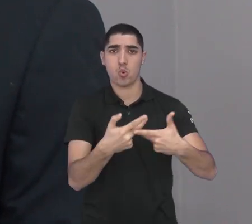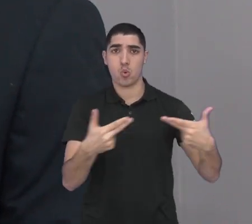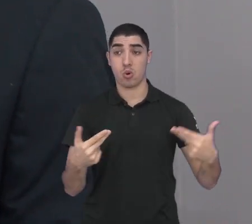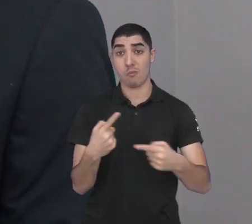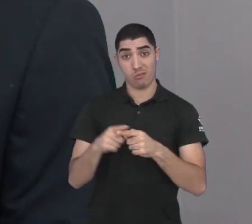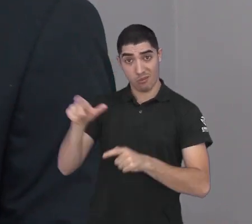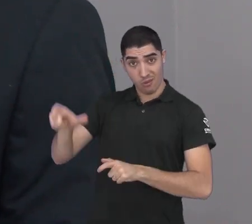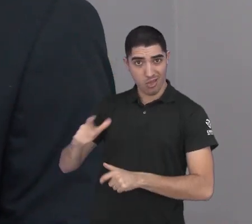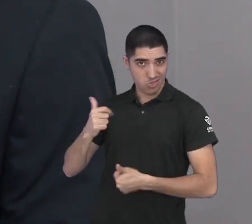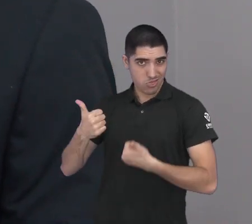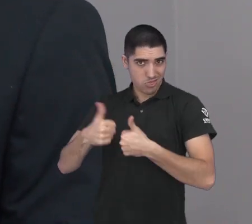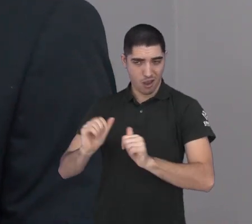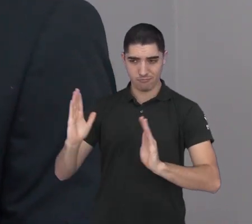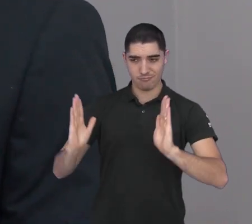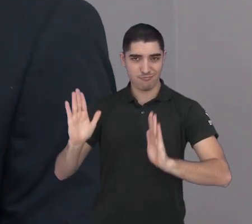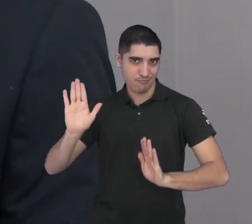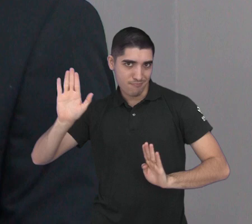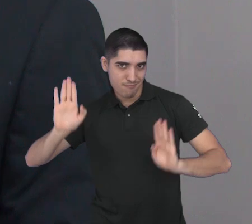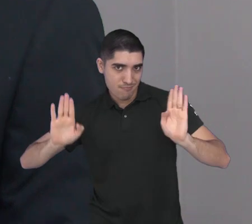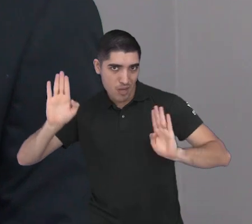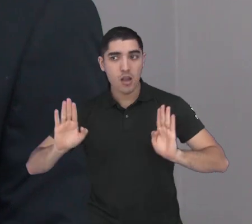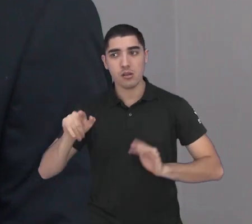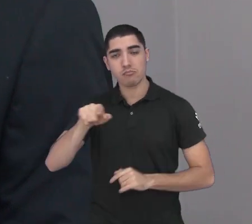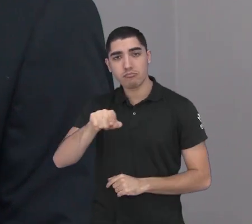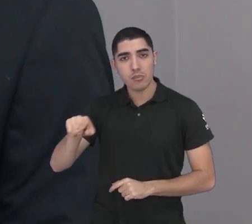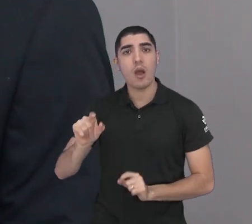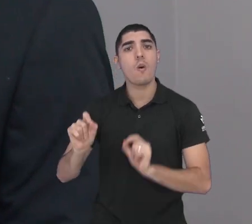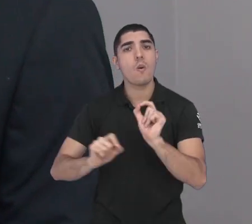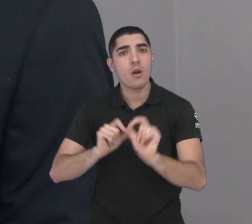que estão no exercício de seus mandatos,